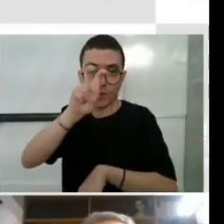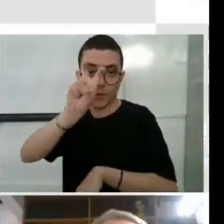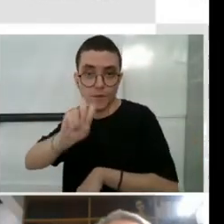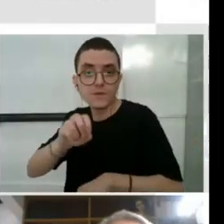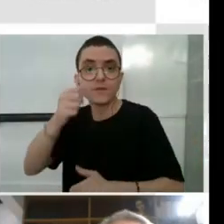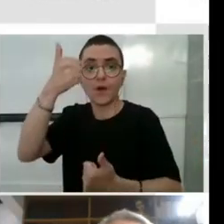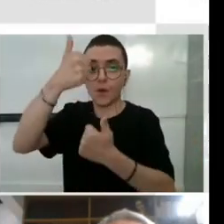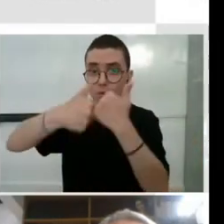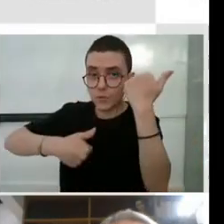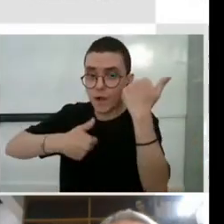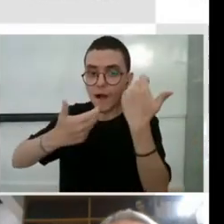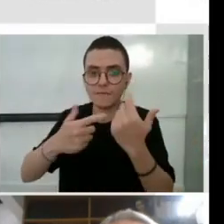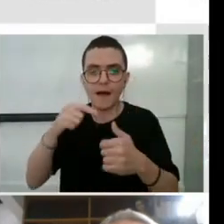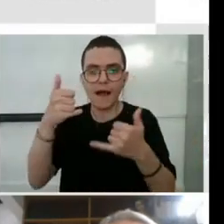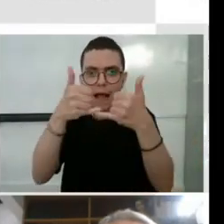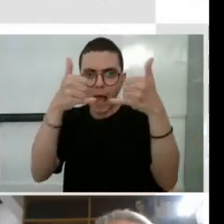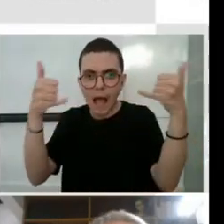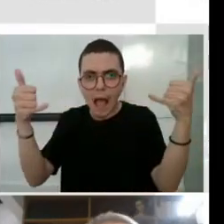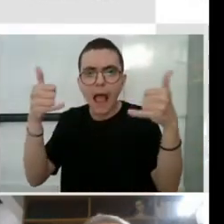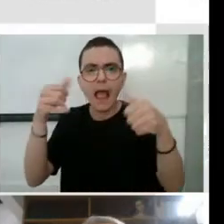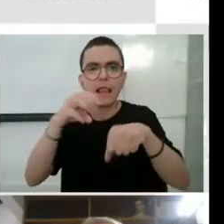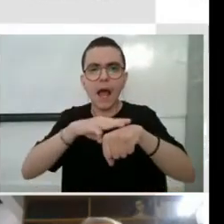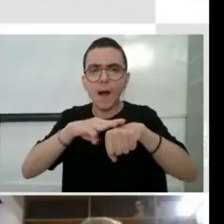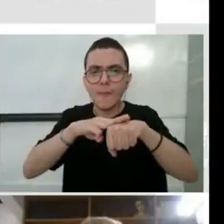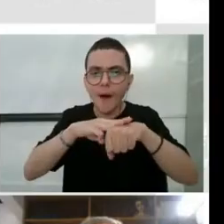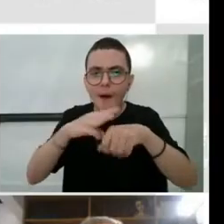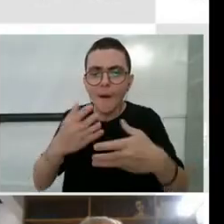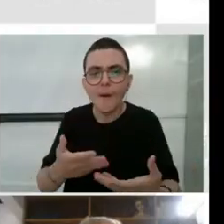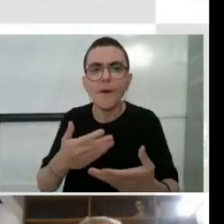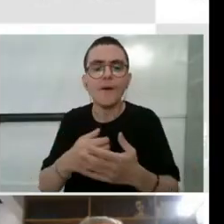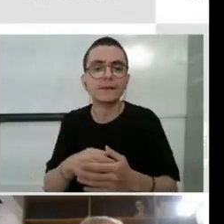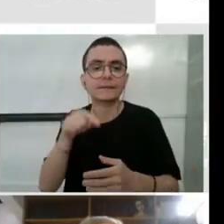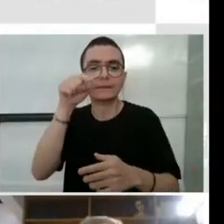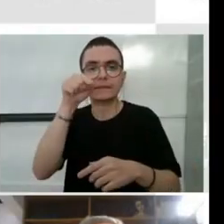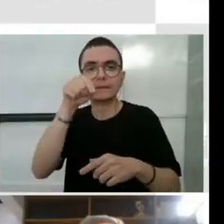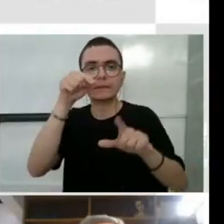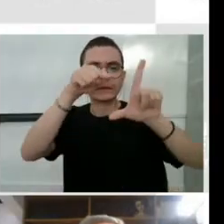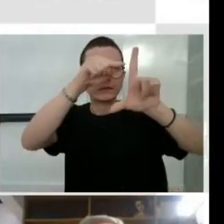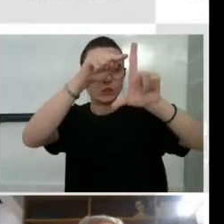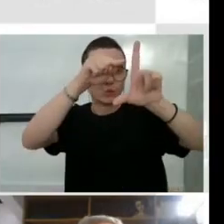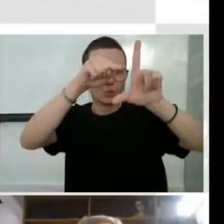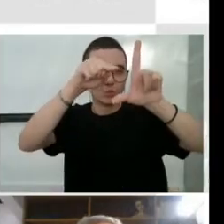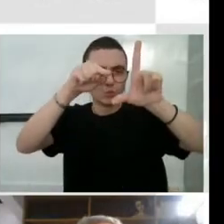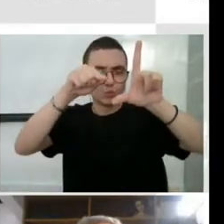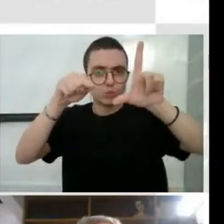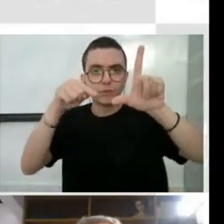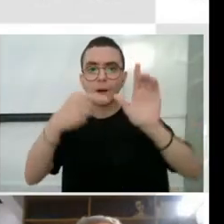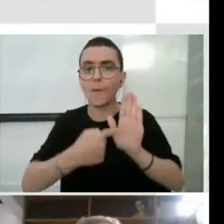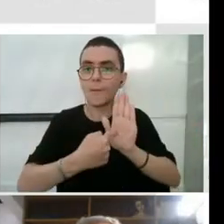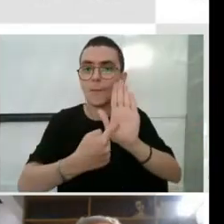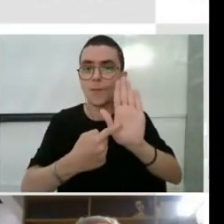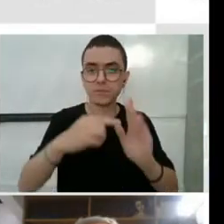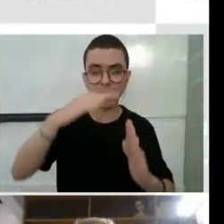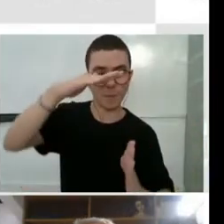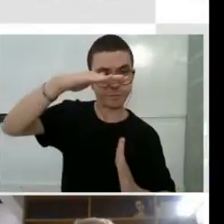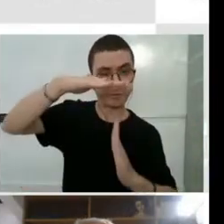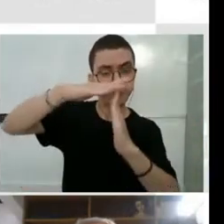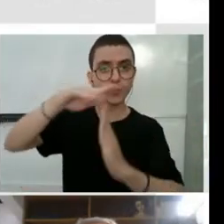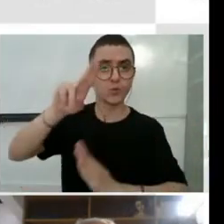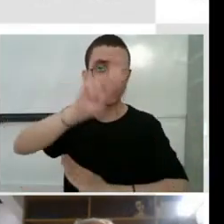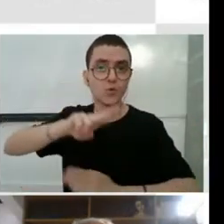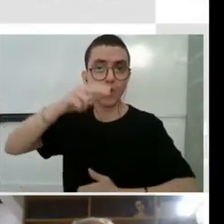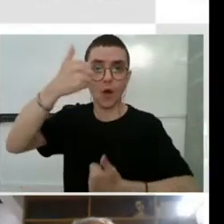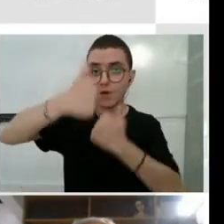não é? Essa é a linha marrom que vocês estão vendo aqui, e essa queda representa o quê? A partir do pico do consumo de carvão que